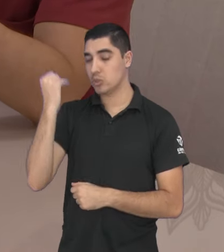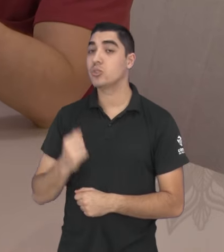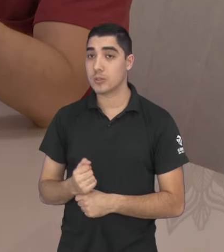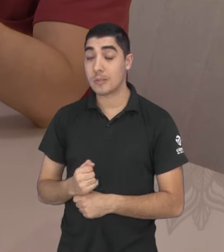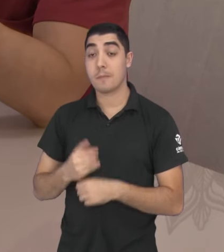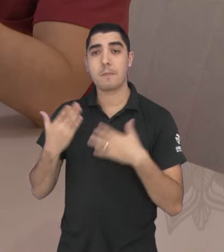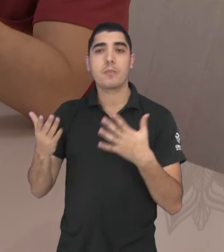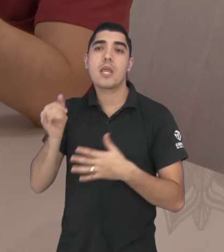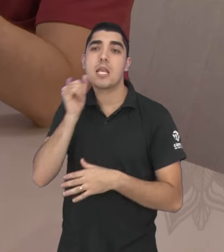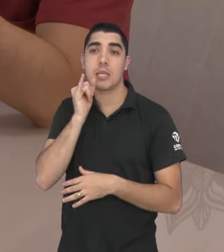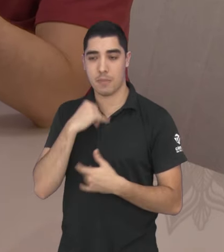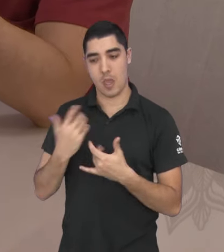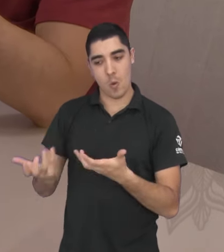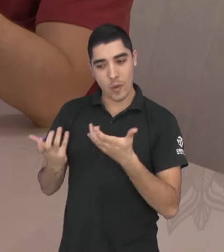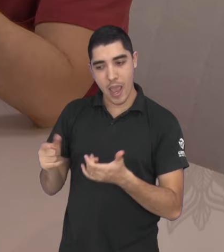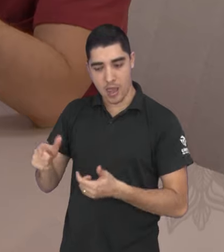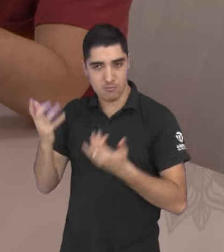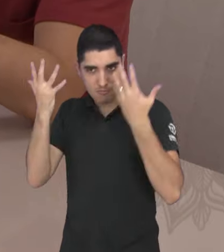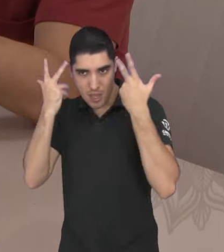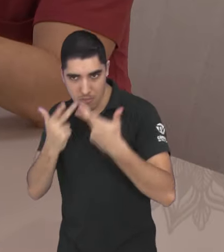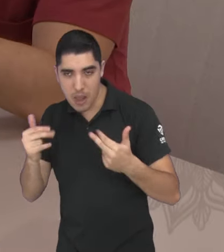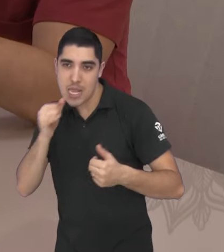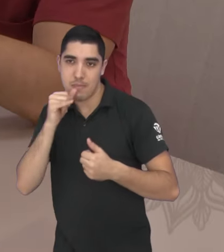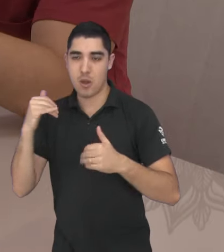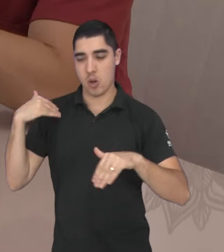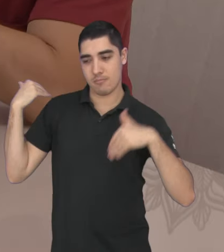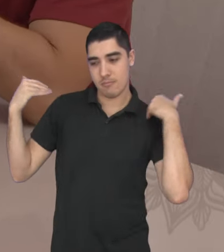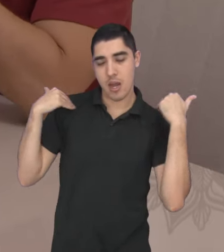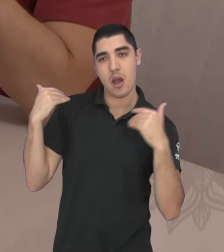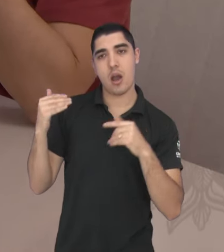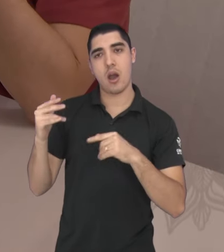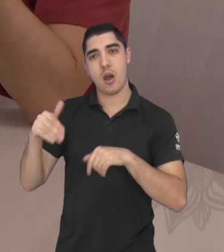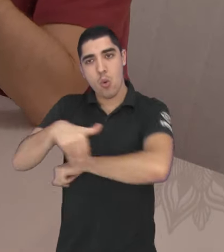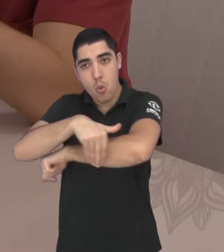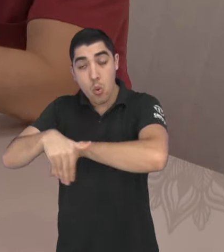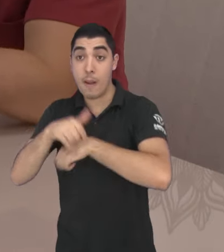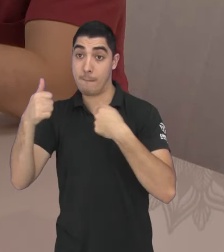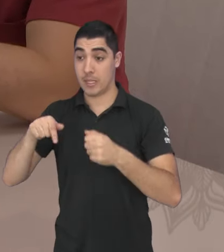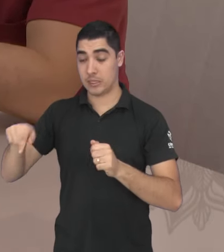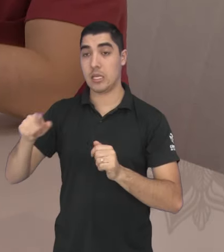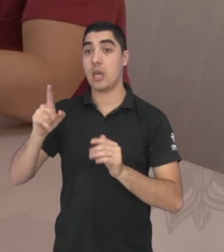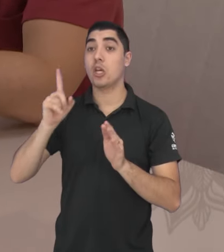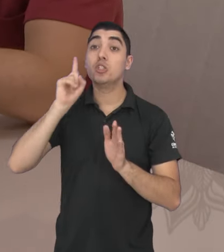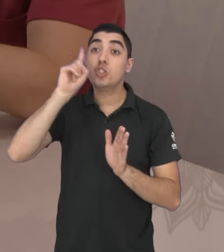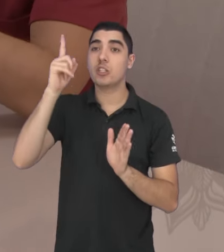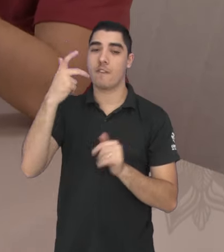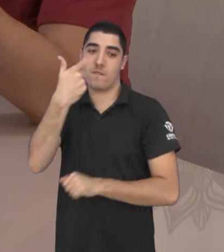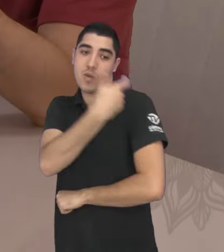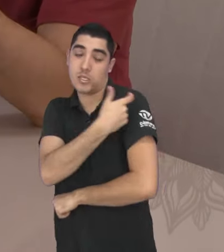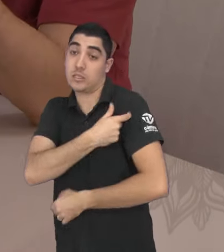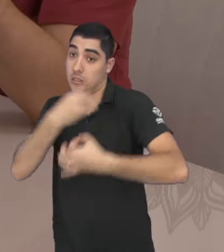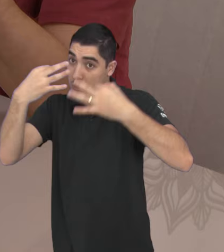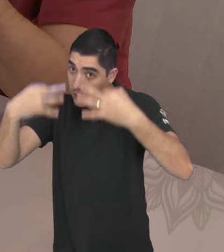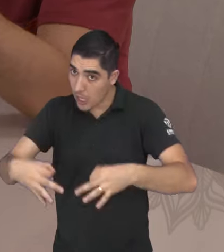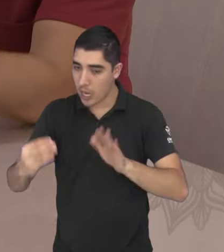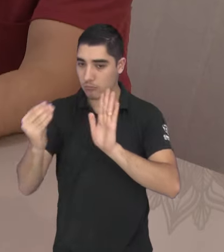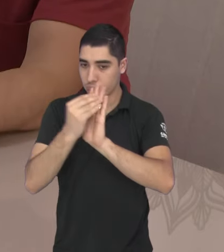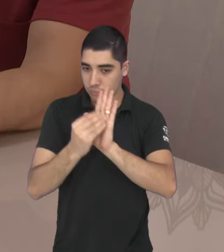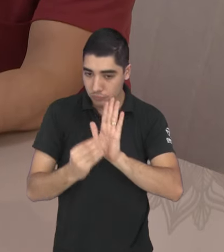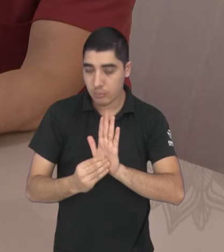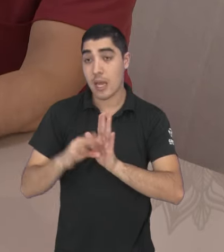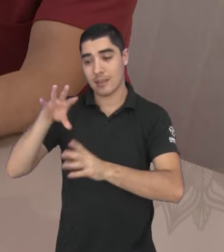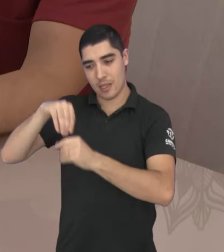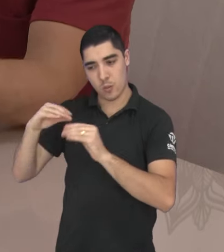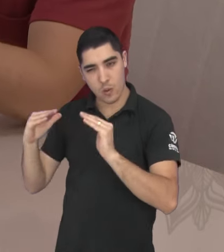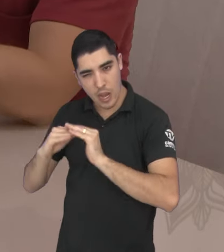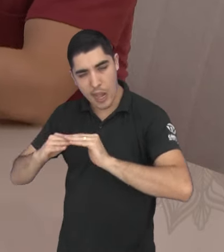quando a gente vai ter um bichinho novo, vai levar ele pra rua pra passear, tem que estar com o calendário vacinal em dia. Quando a gente vai levar um outro bicho pra dentro de casa, também a